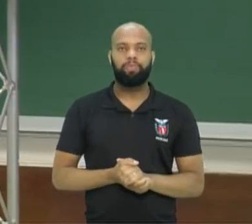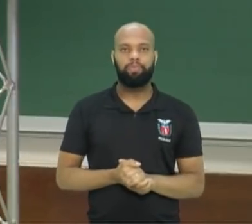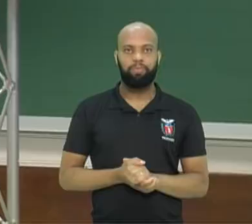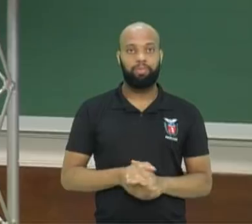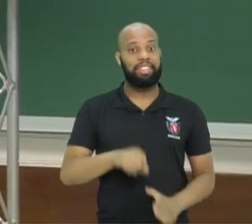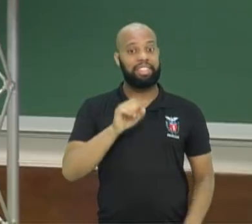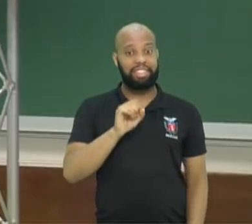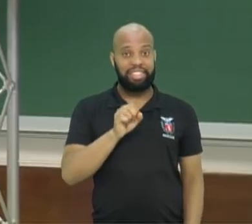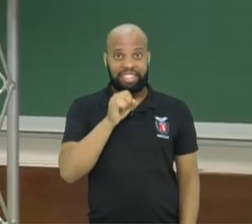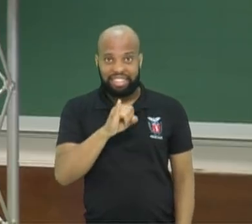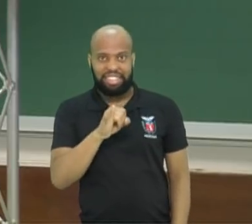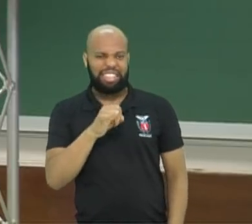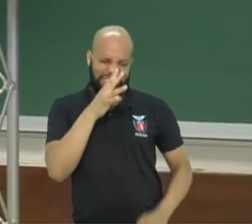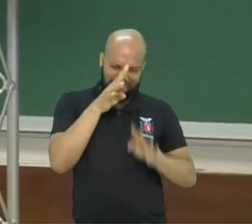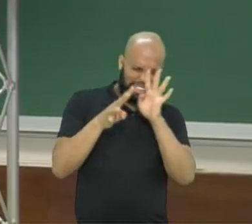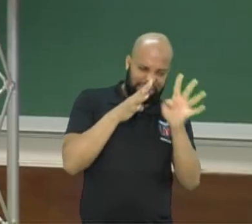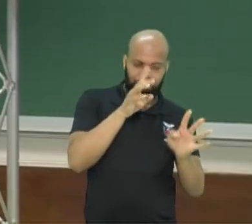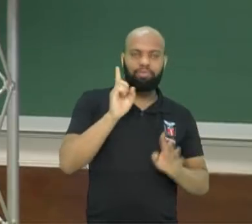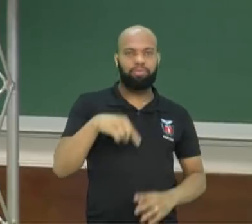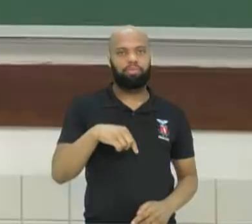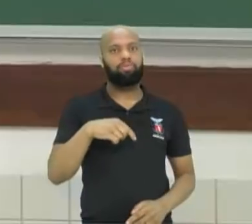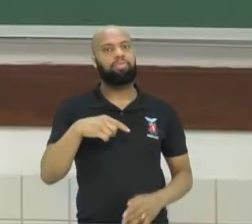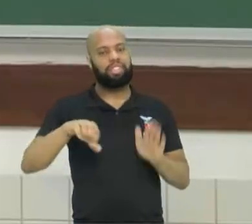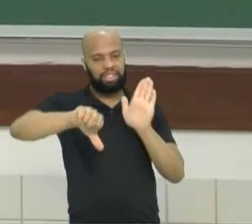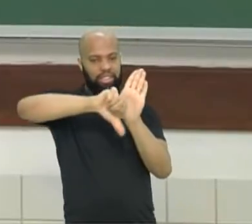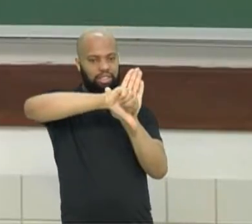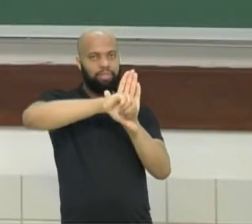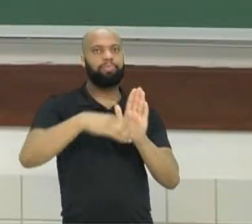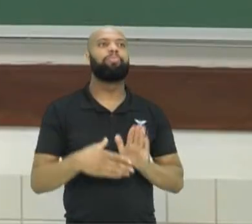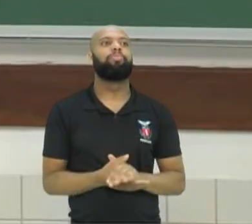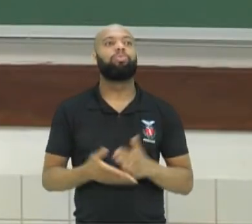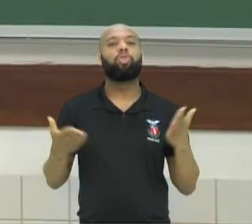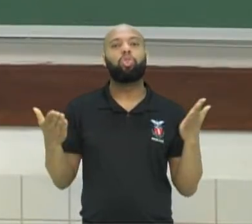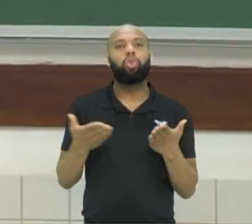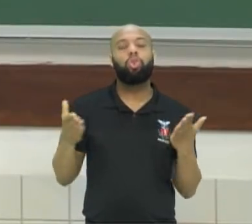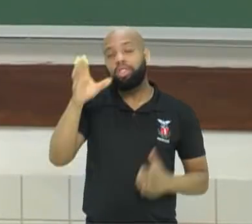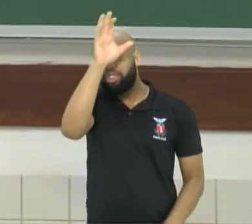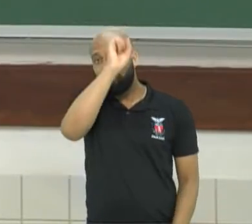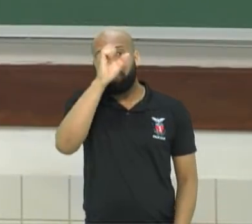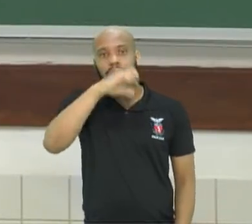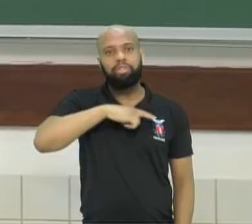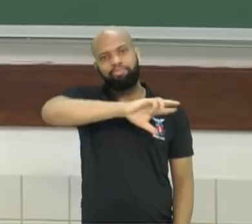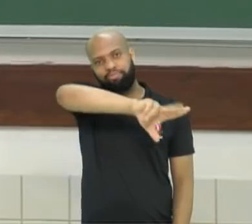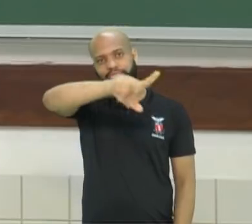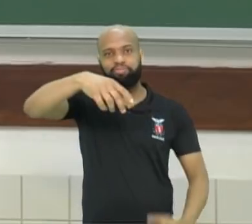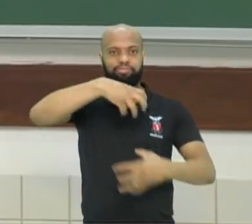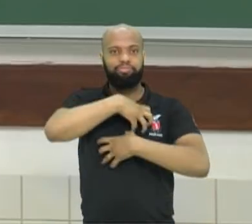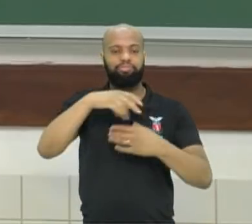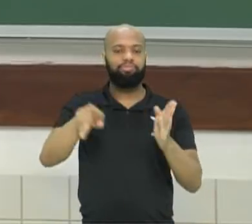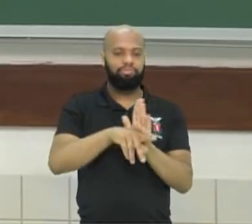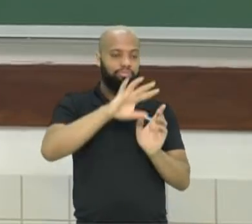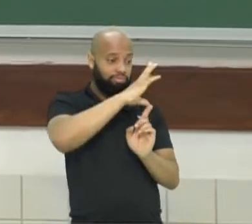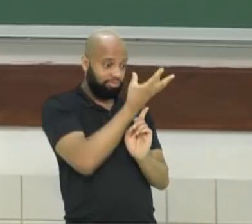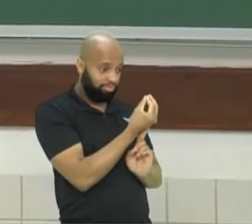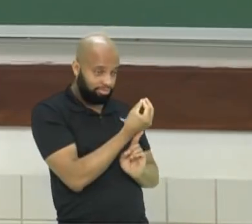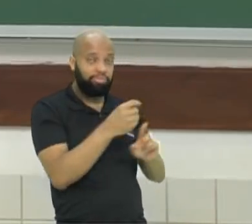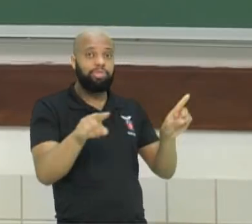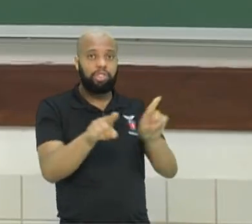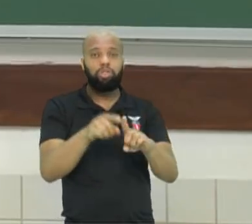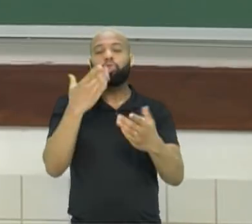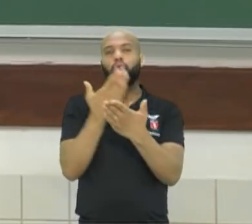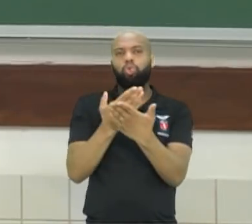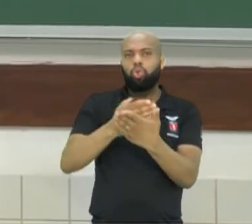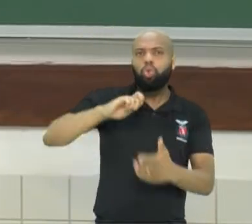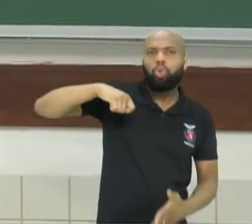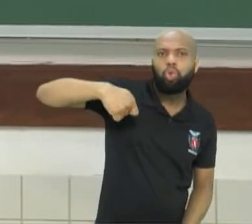arte, senão é vandalismo, beleza? Tranquilo, gente? Então hoje nós vimos diferentes formas de arte, né? Falamos um